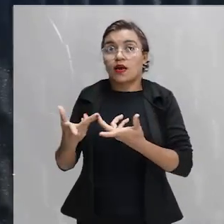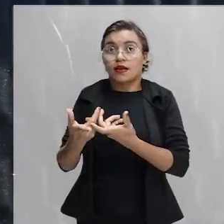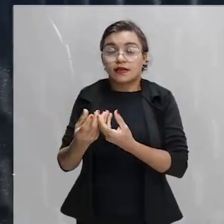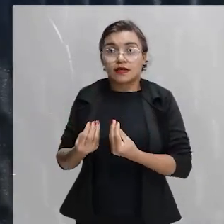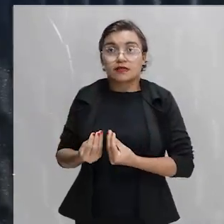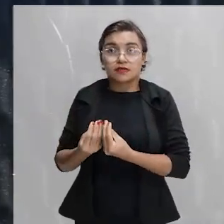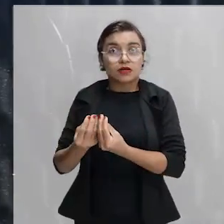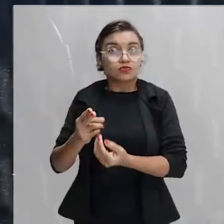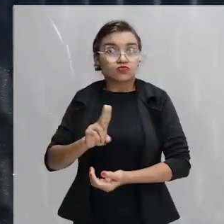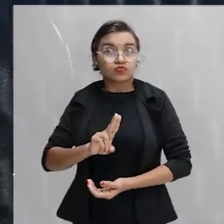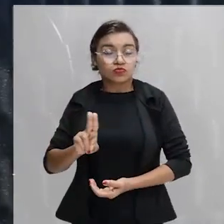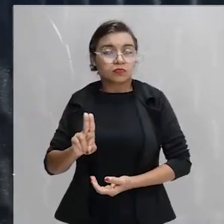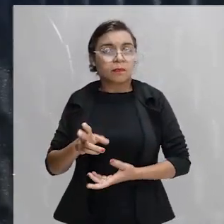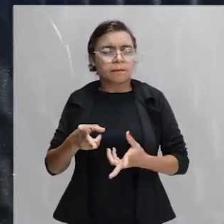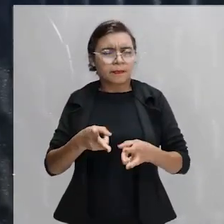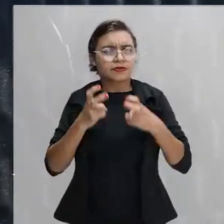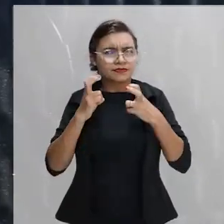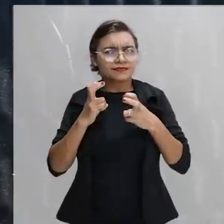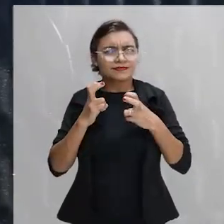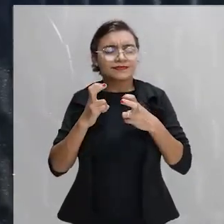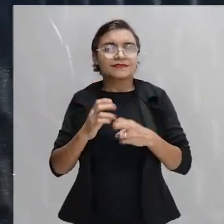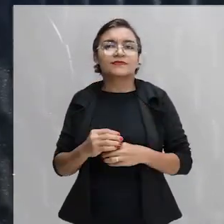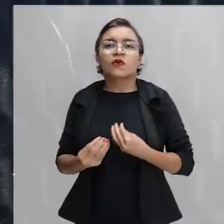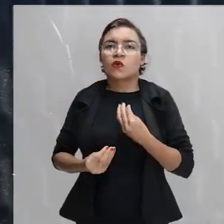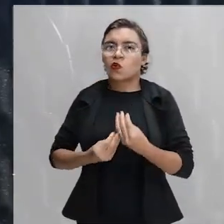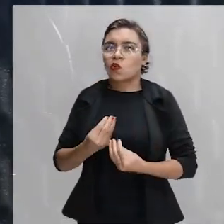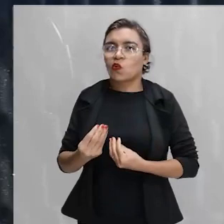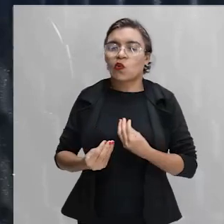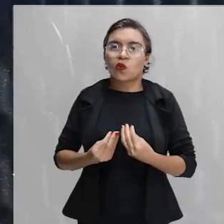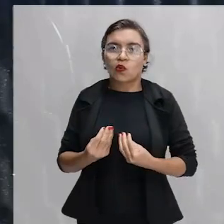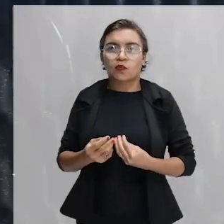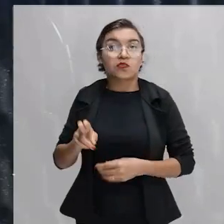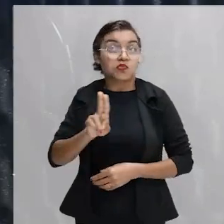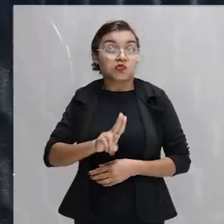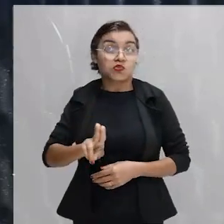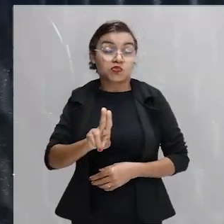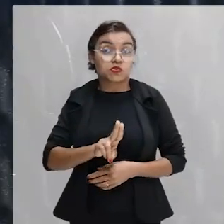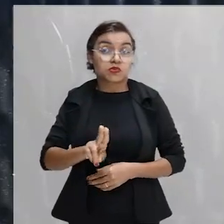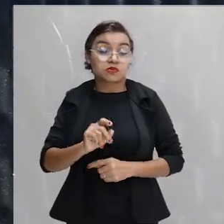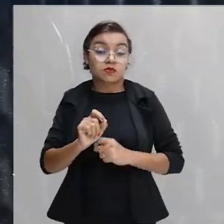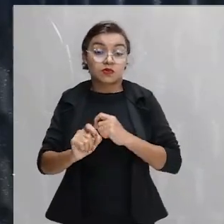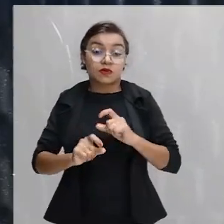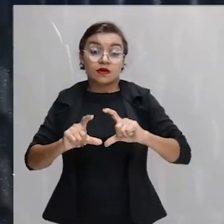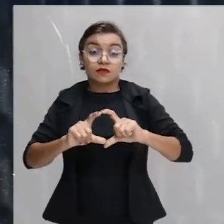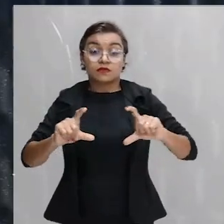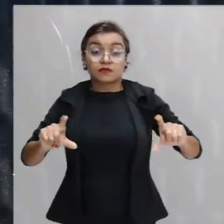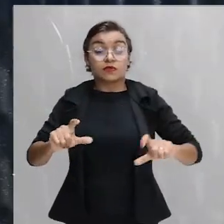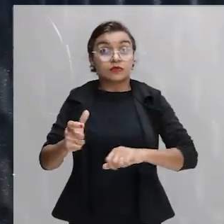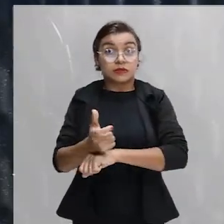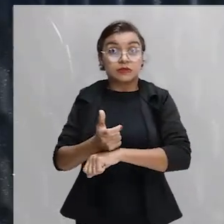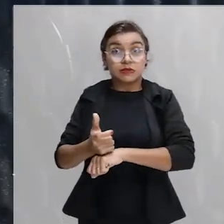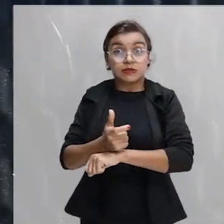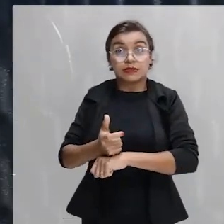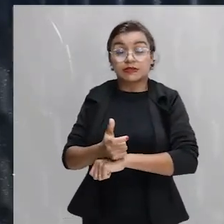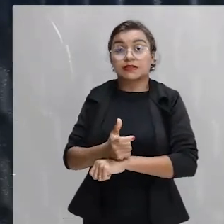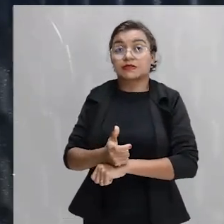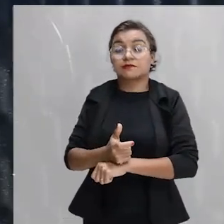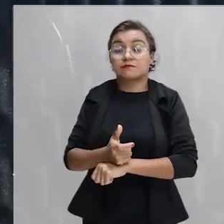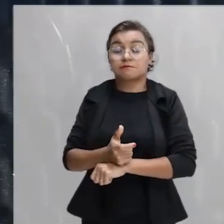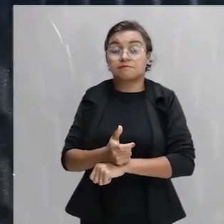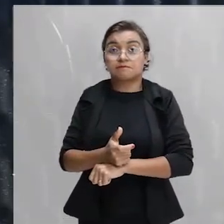nome. Perceberam? Como é que funciona essa questão da oração adjetiva? Ela